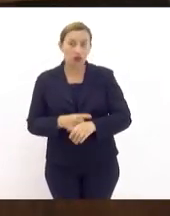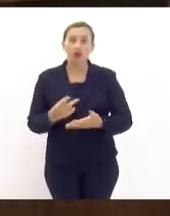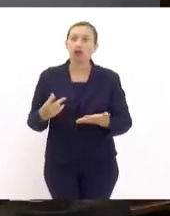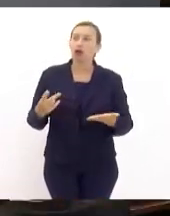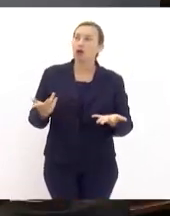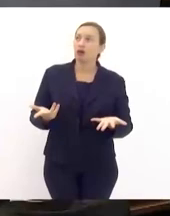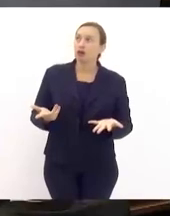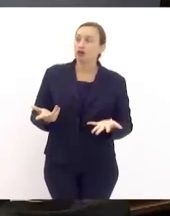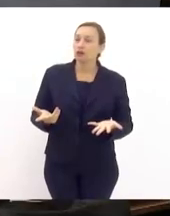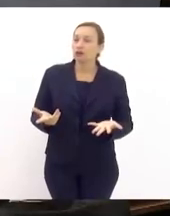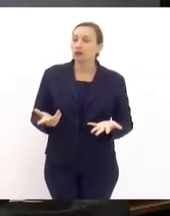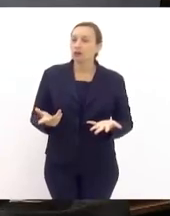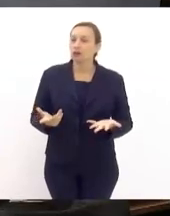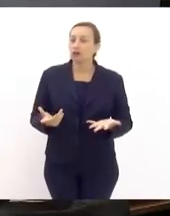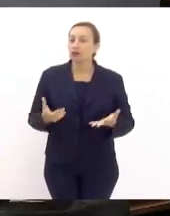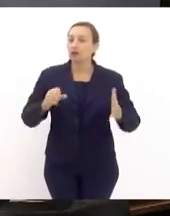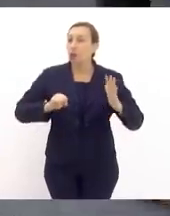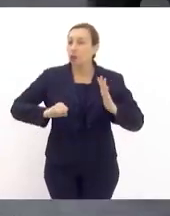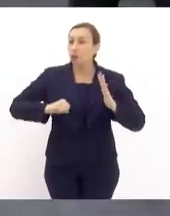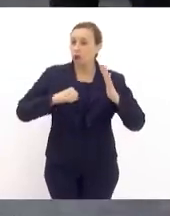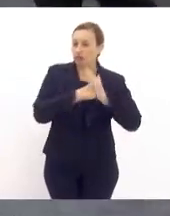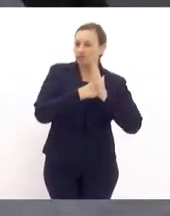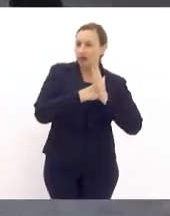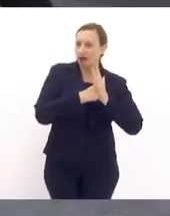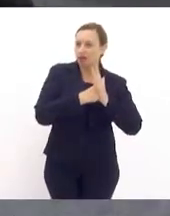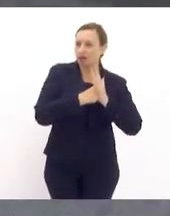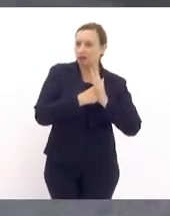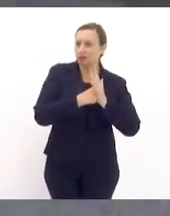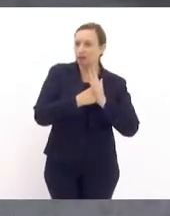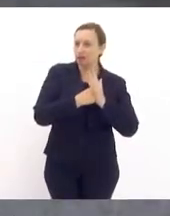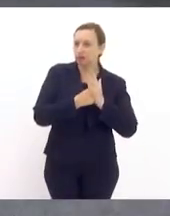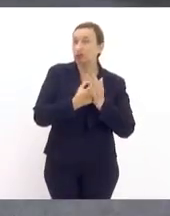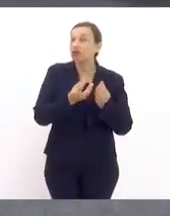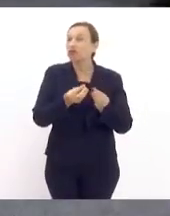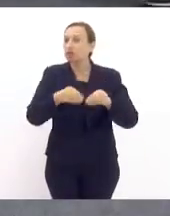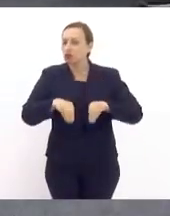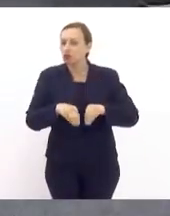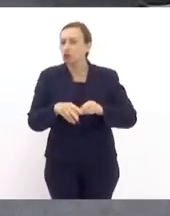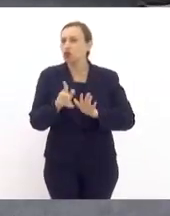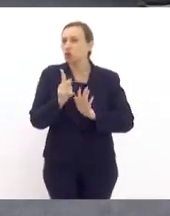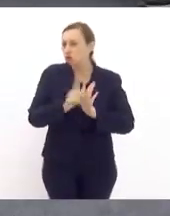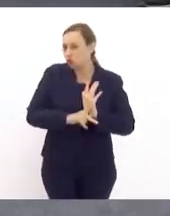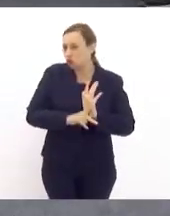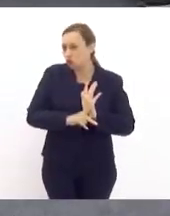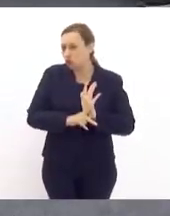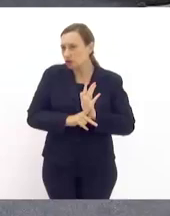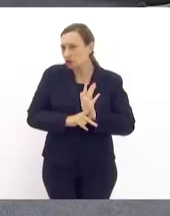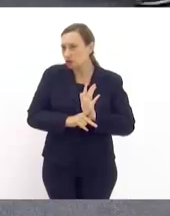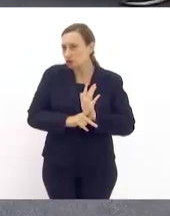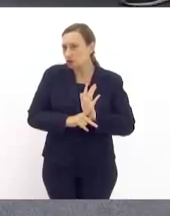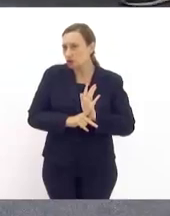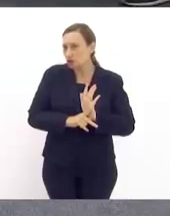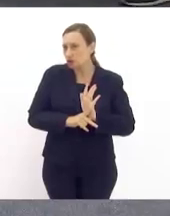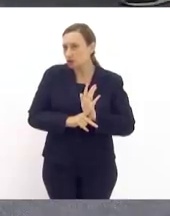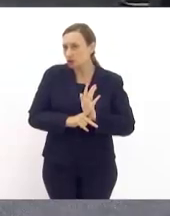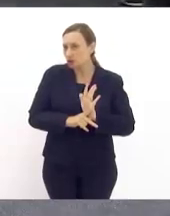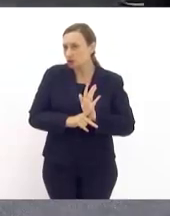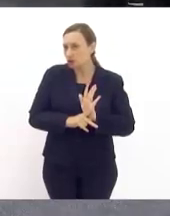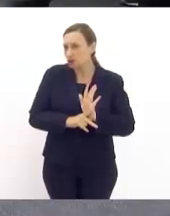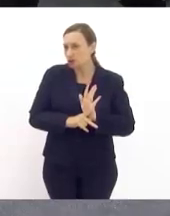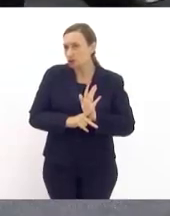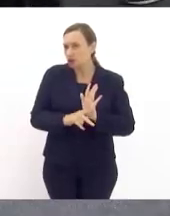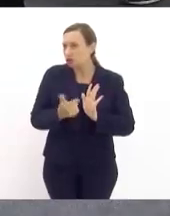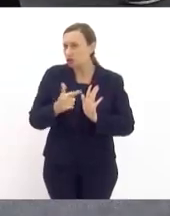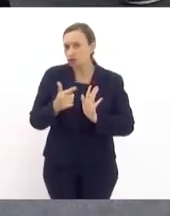surgindo algo que gere algum impacto e prejudique o projeto, ele não tendo